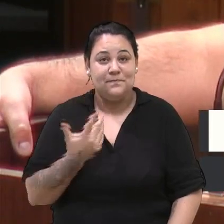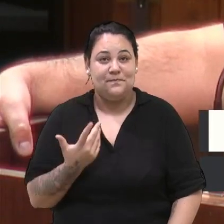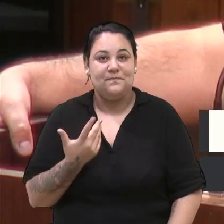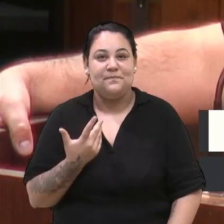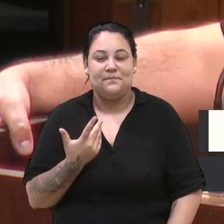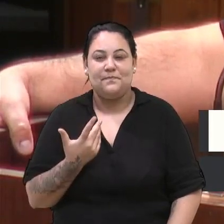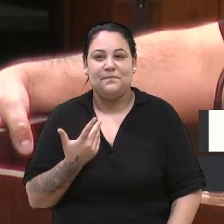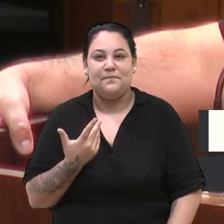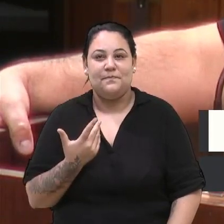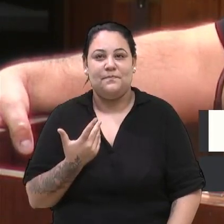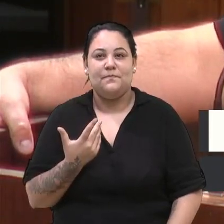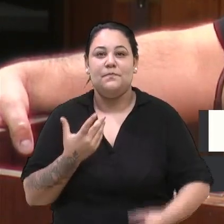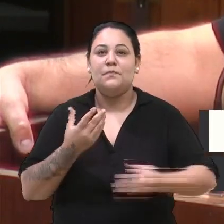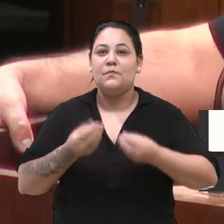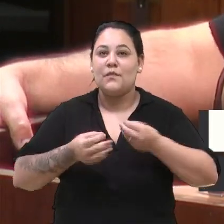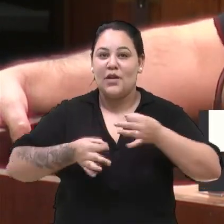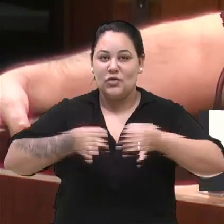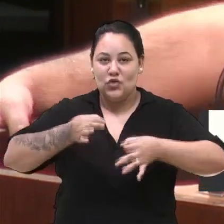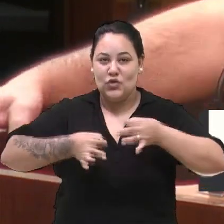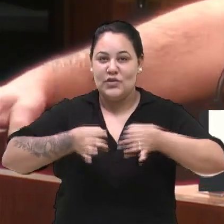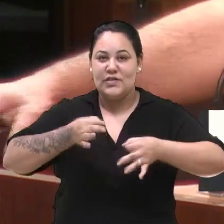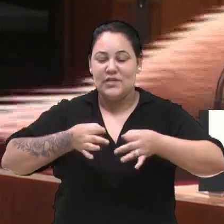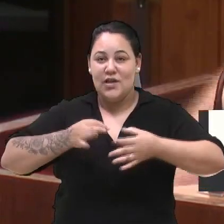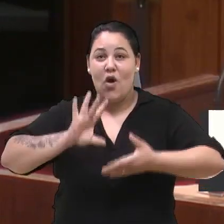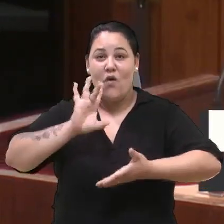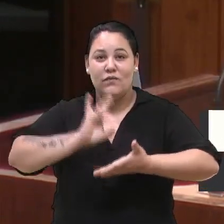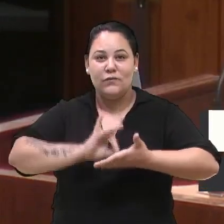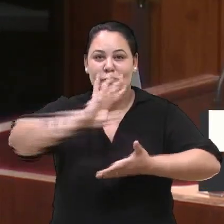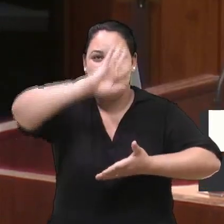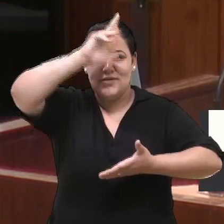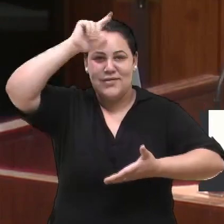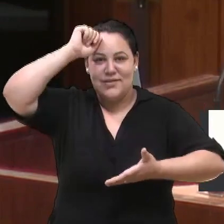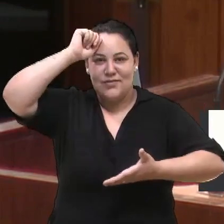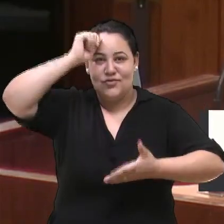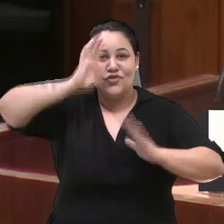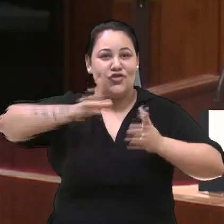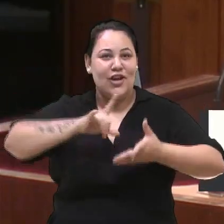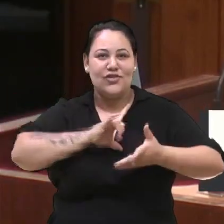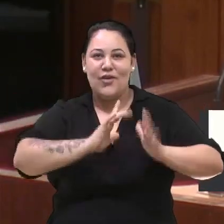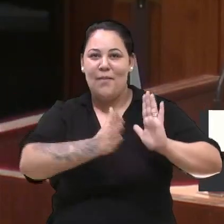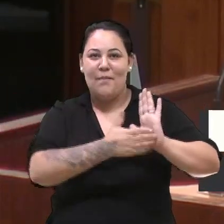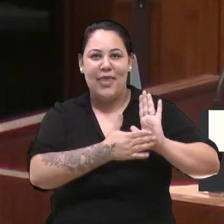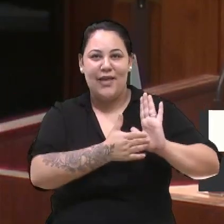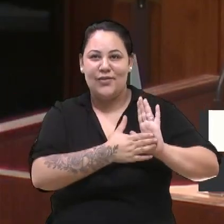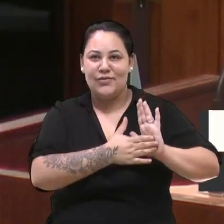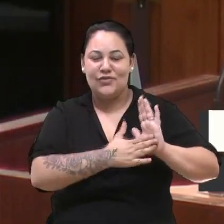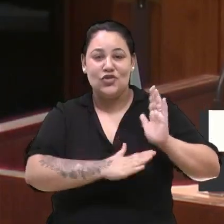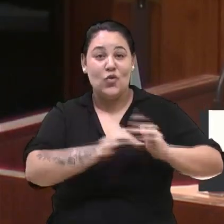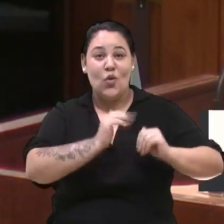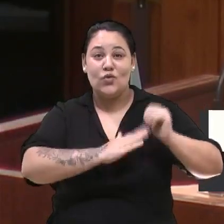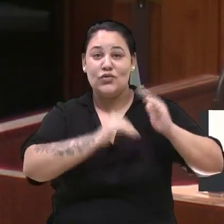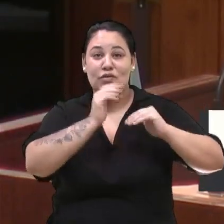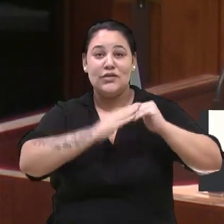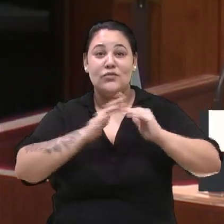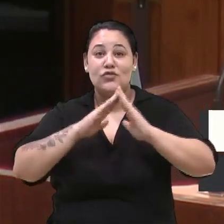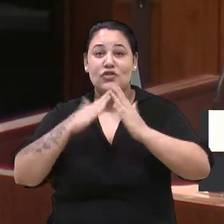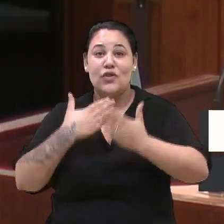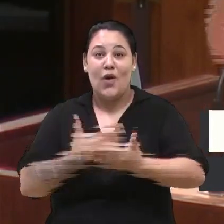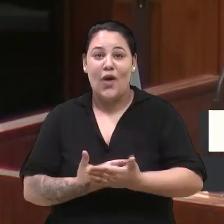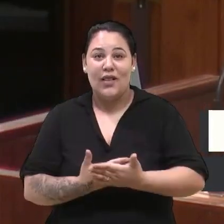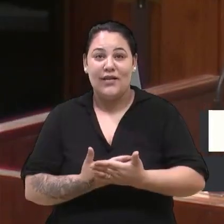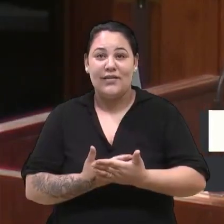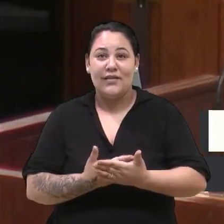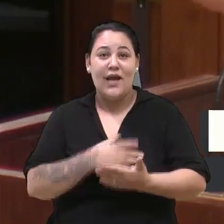a justiça estava oficializando o município já tinha planos de construção de escolas, que é o caso da PPP, a gente já estava